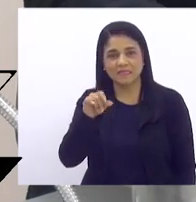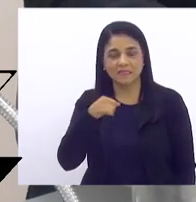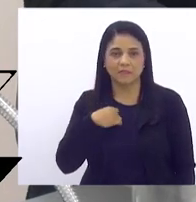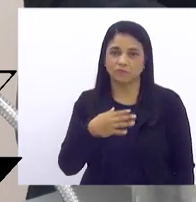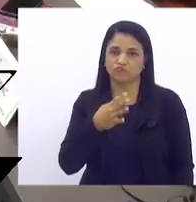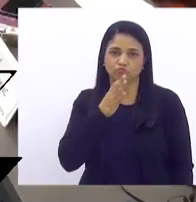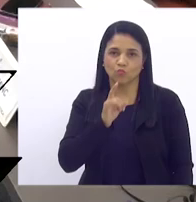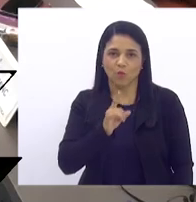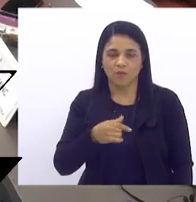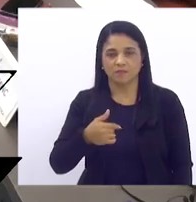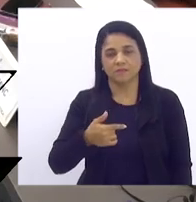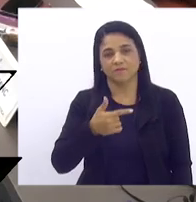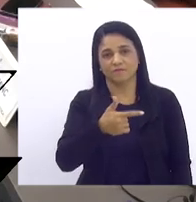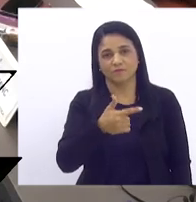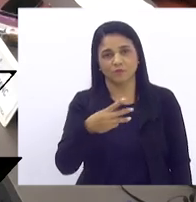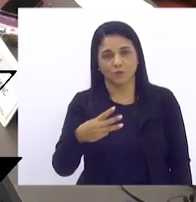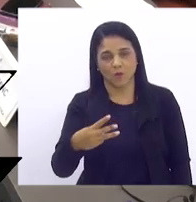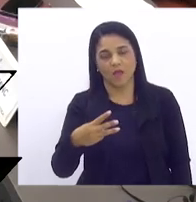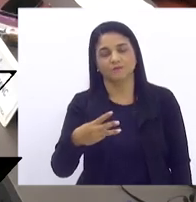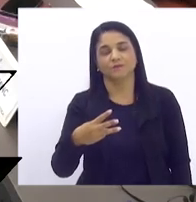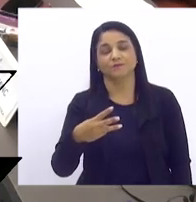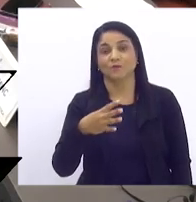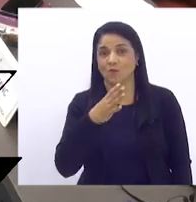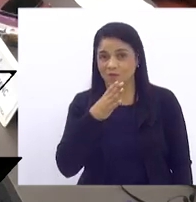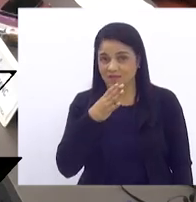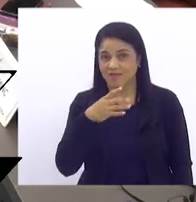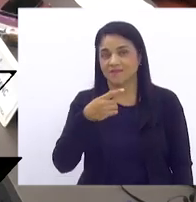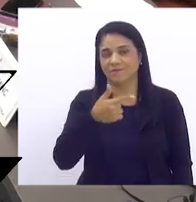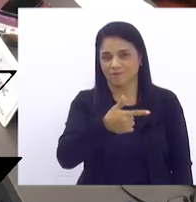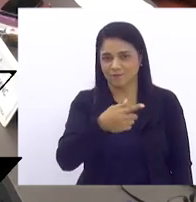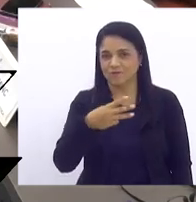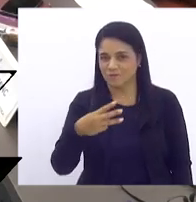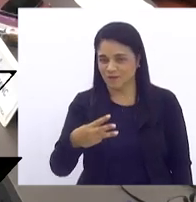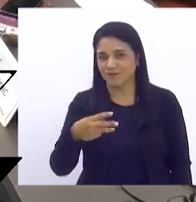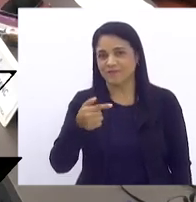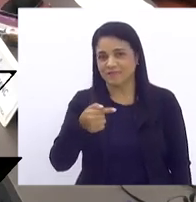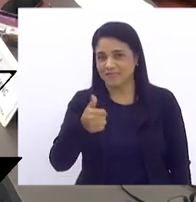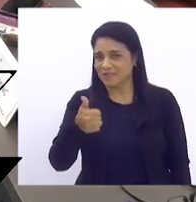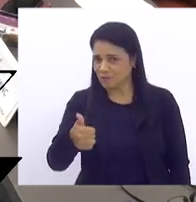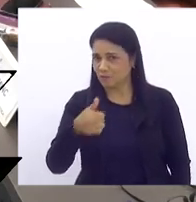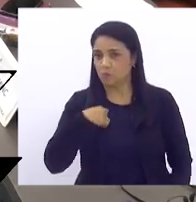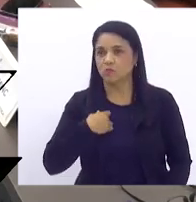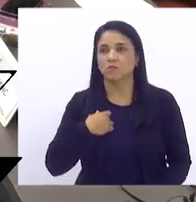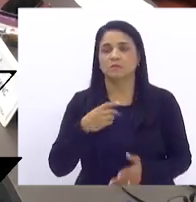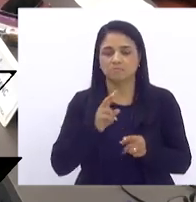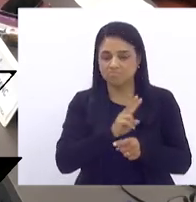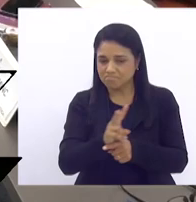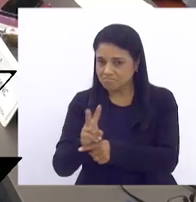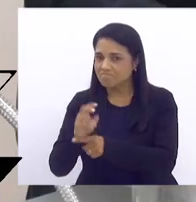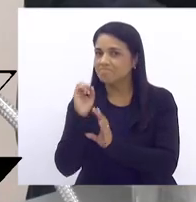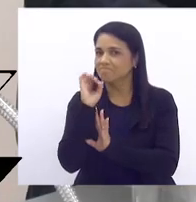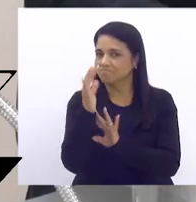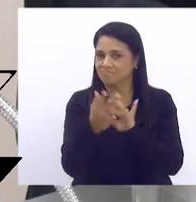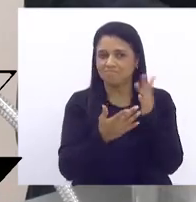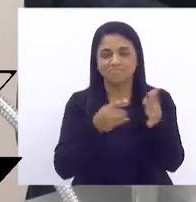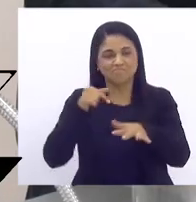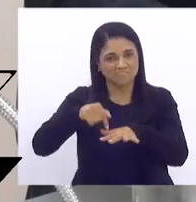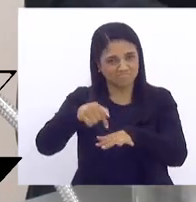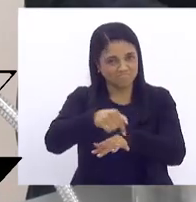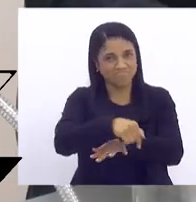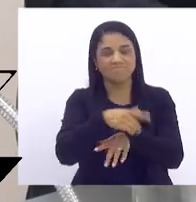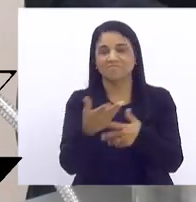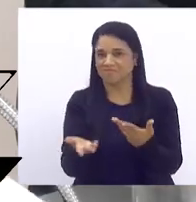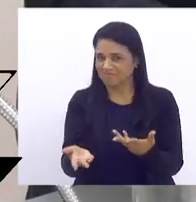e todo dia preserva um quilombo. Aleluia. Não é então, fácil, não. Não é fácil, não. O projeto está com vistas ao deputado Luiz